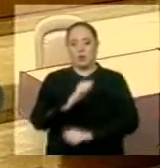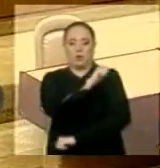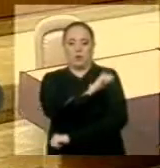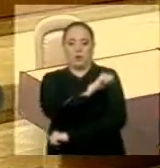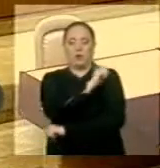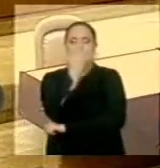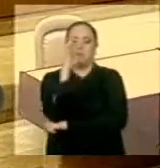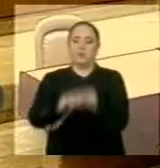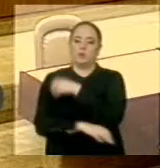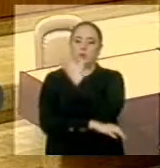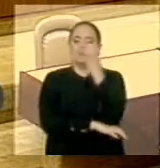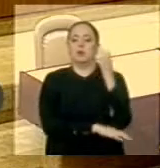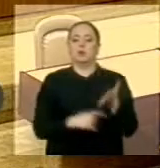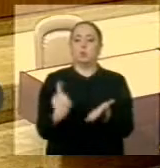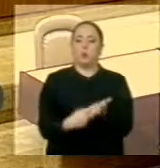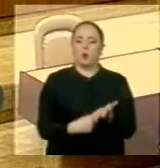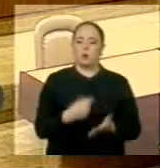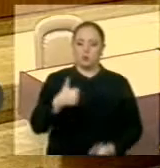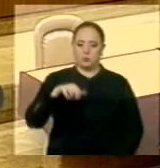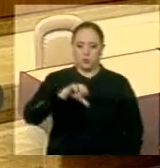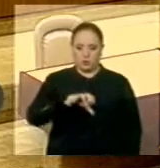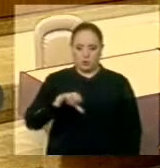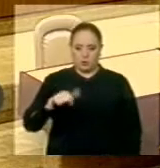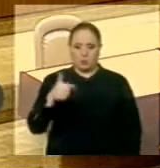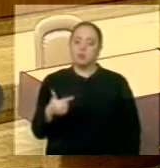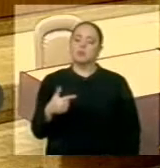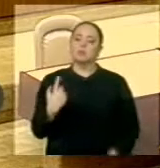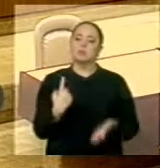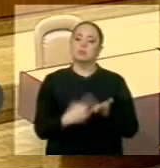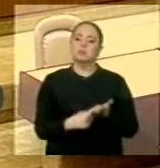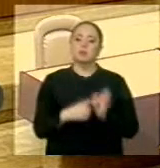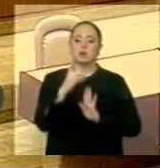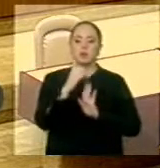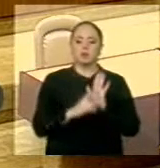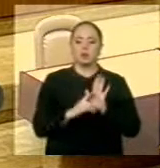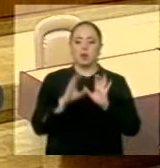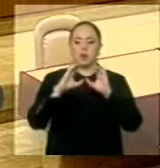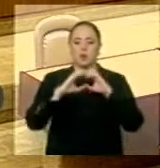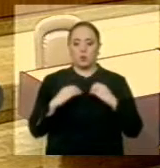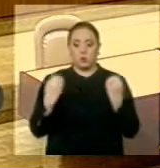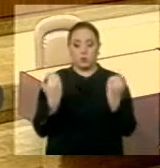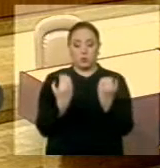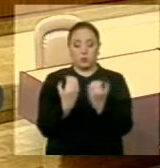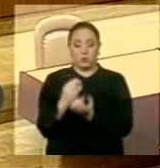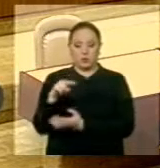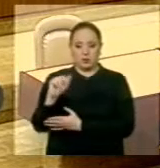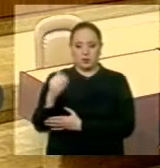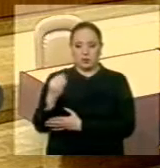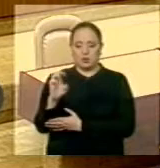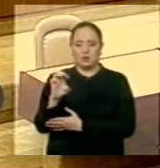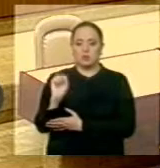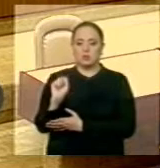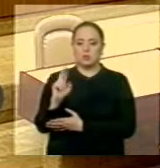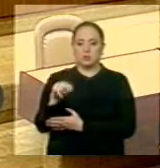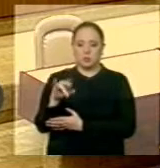Ambiente e Desenvolvimento de 1992, que reafirmou a Declaração da Conferência das Nações Unidas sobre Meio